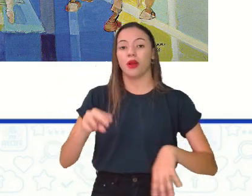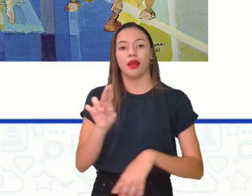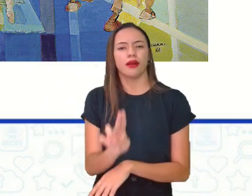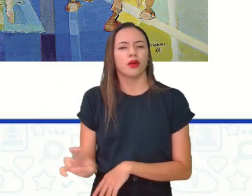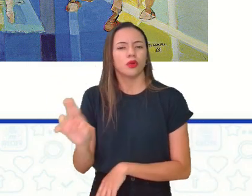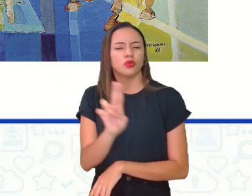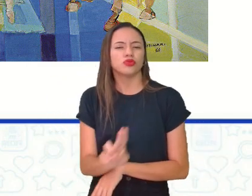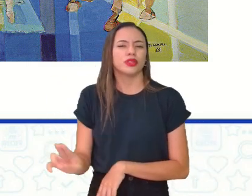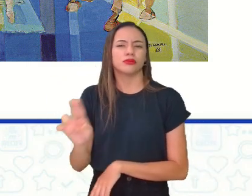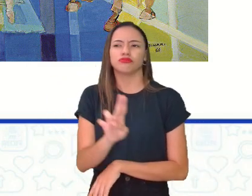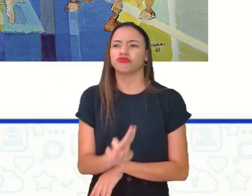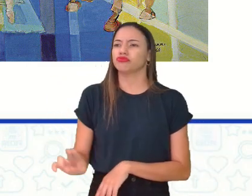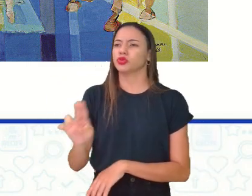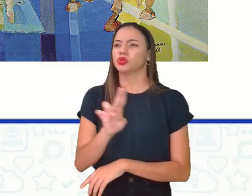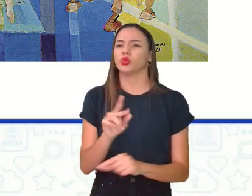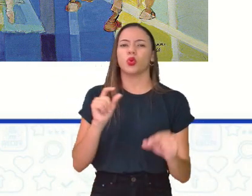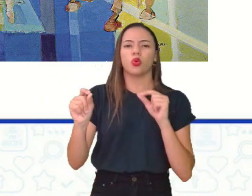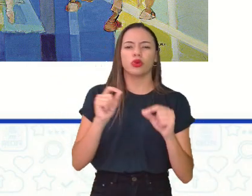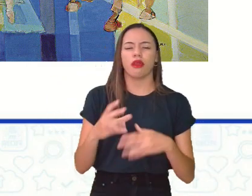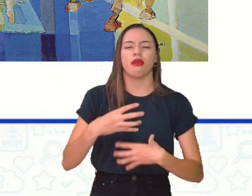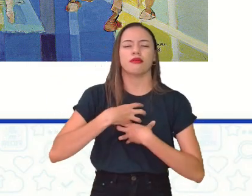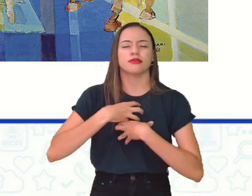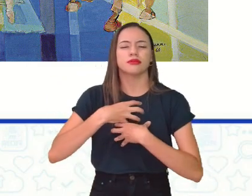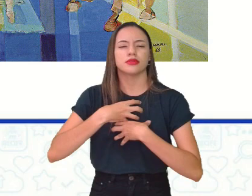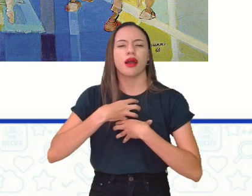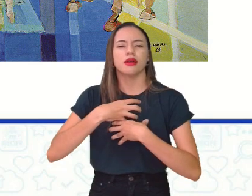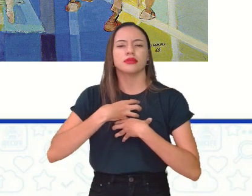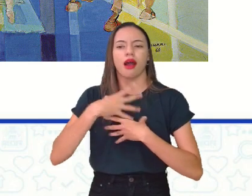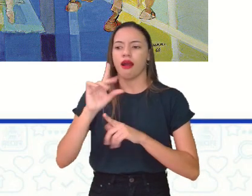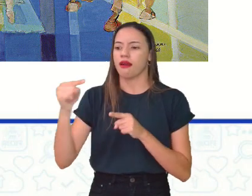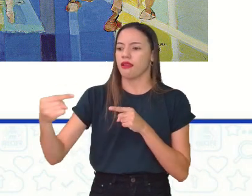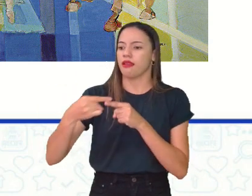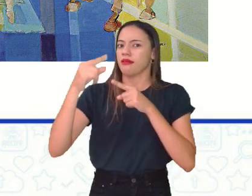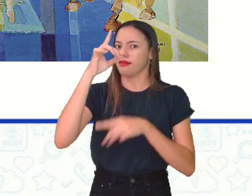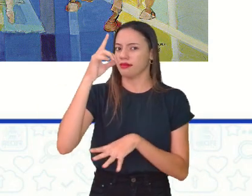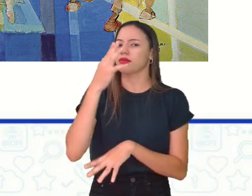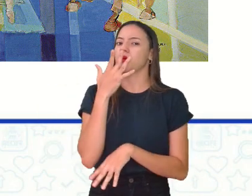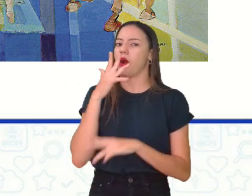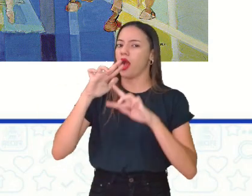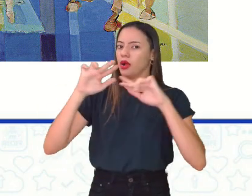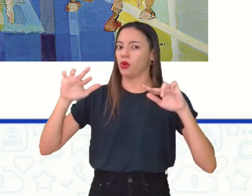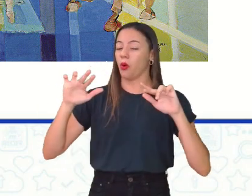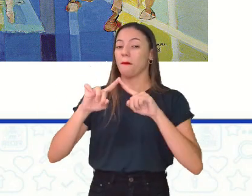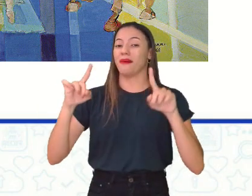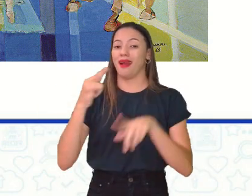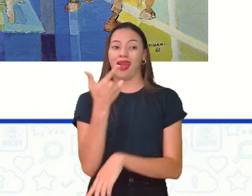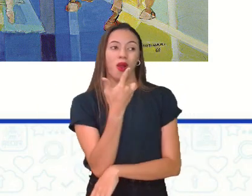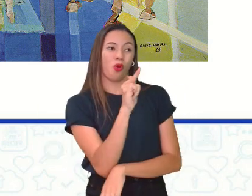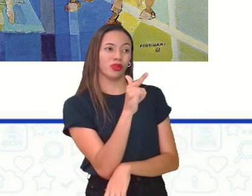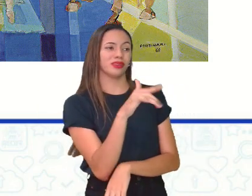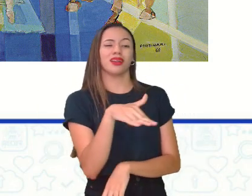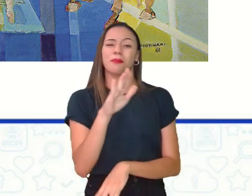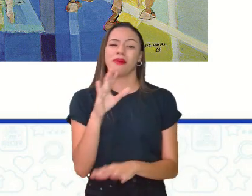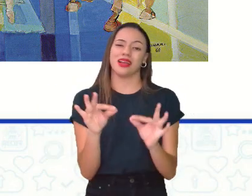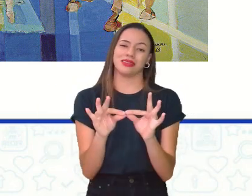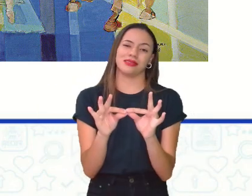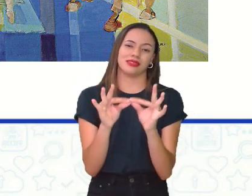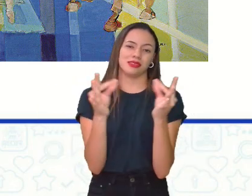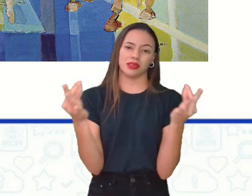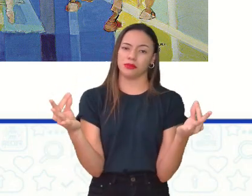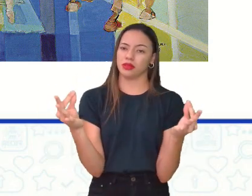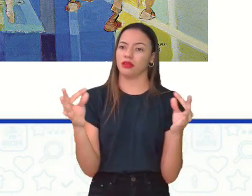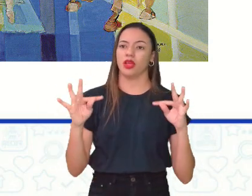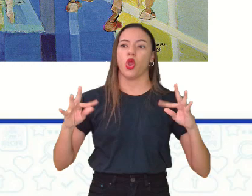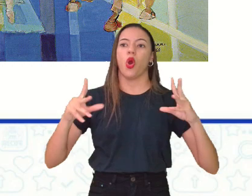explora também esses elementos sensórios relacionados à cor. Na outra obra, é uma obra mais simples, né? Todo mundo